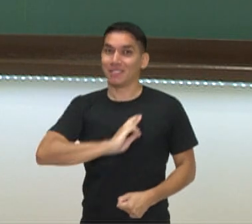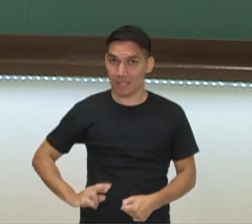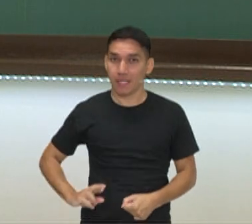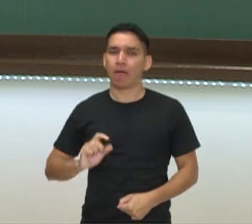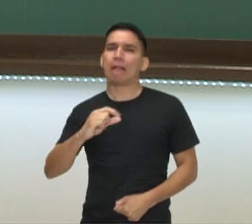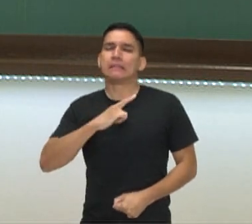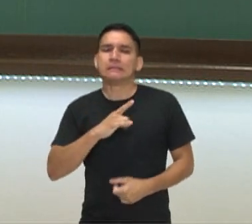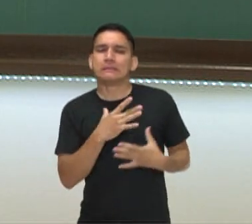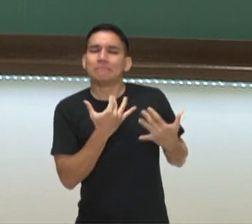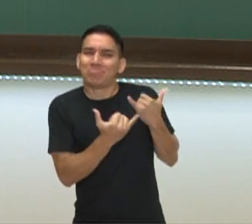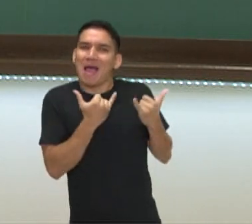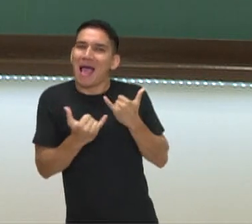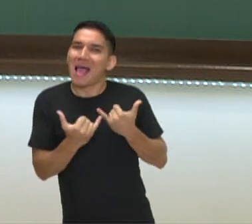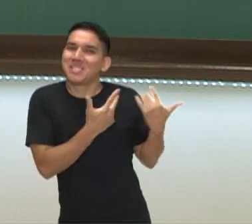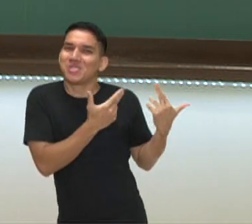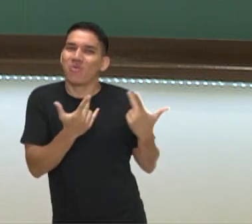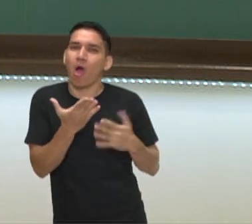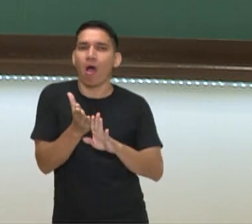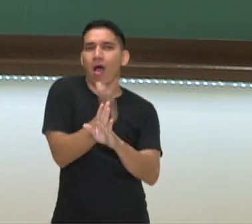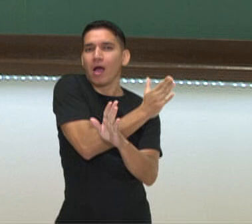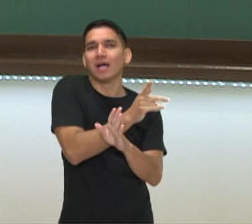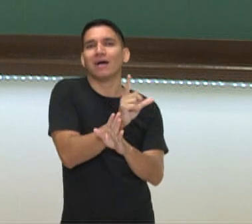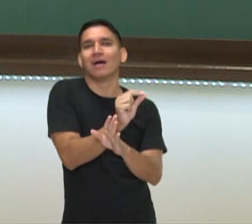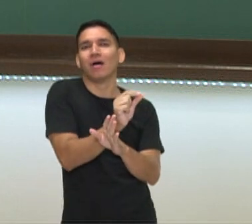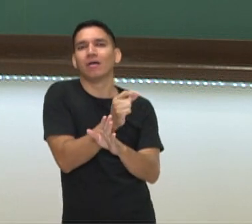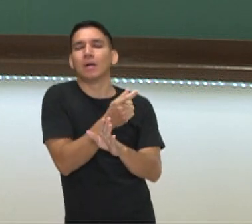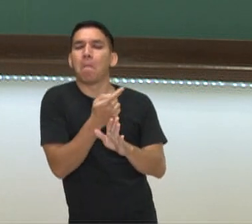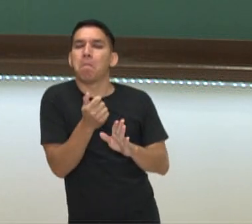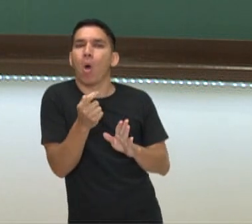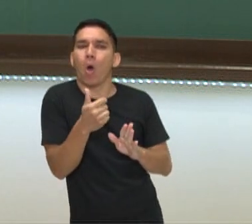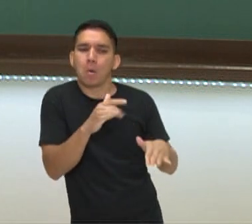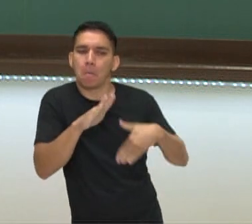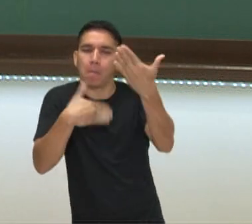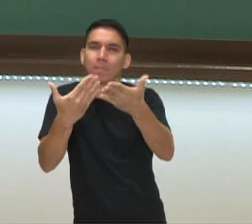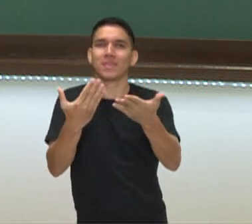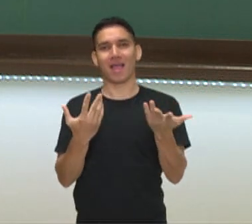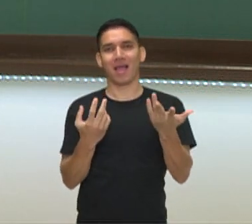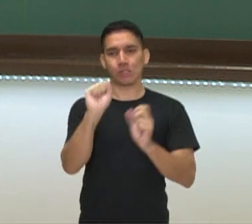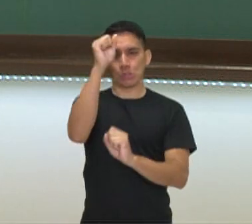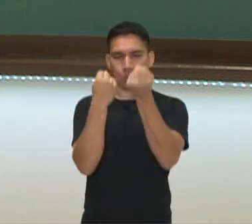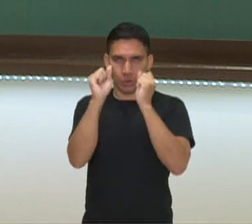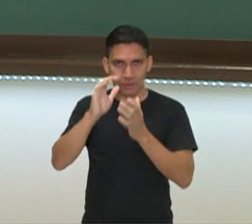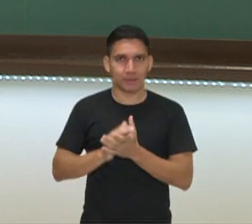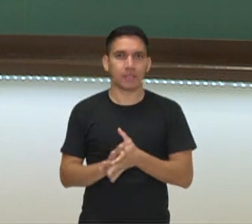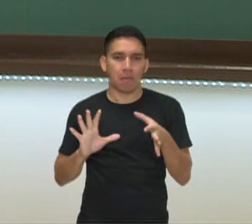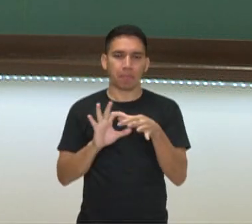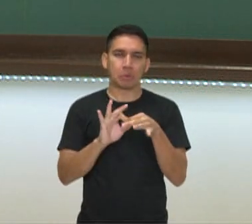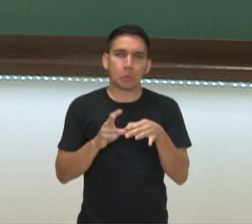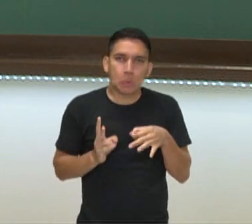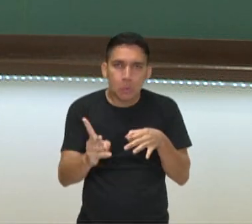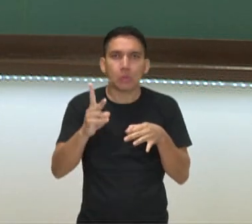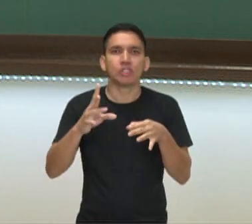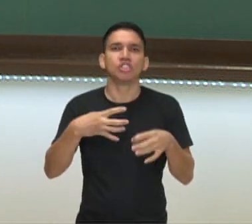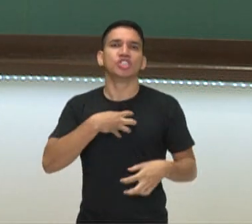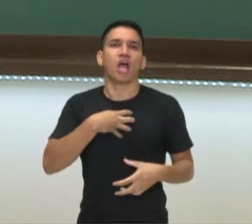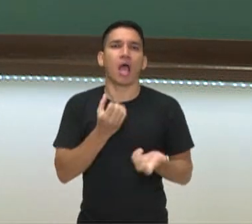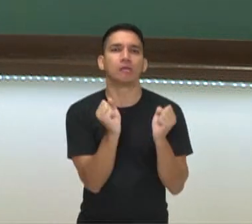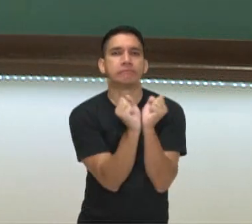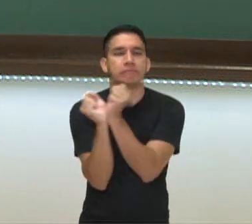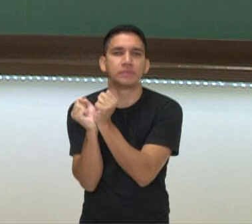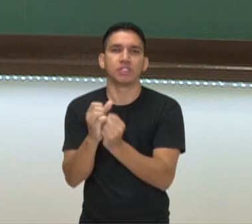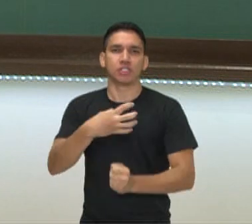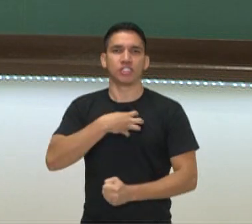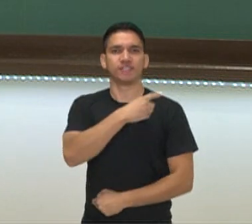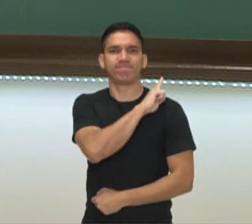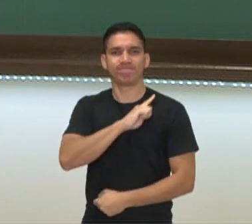de impérios, arraigados aí a um pouco desenvolvimento industrial, arraigado ainda a um Estado escravocrata, um Estado que ainda, em